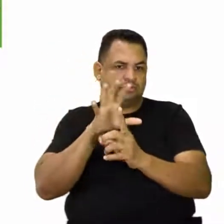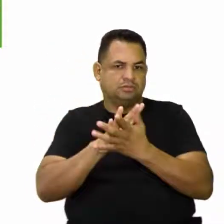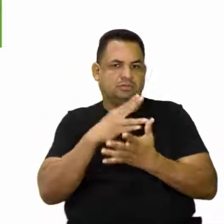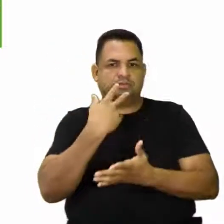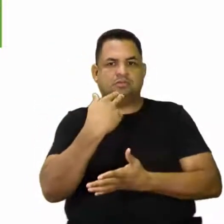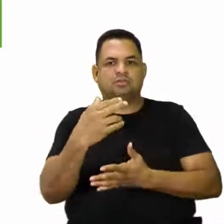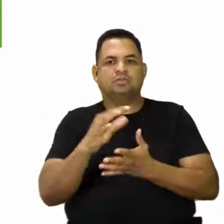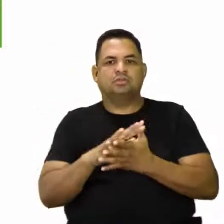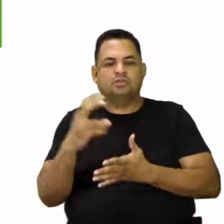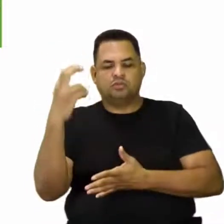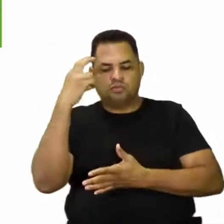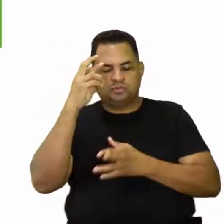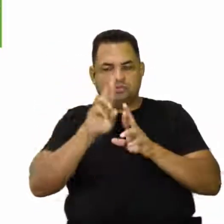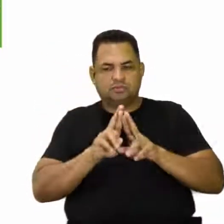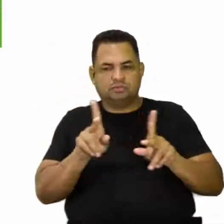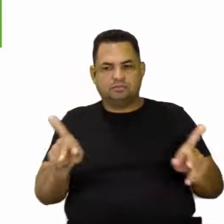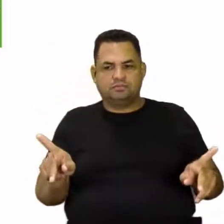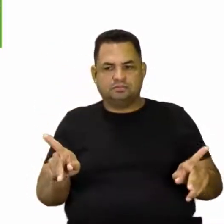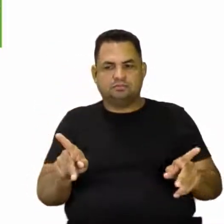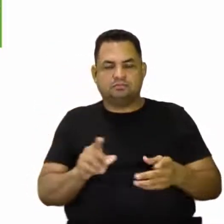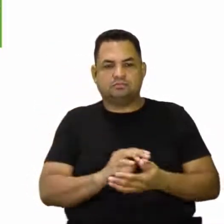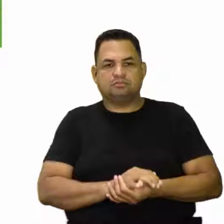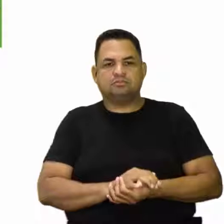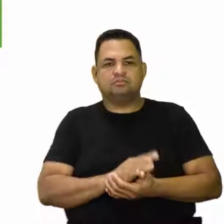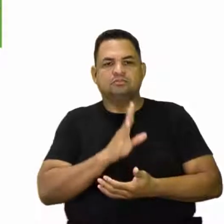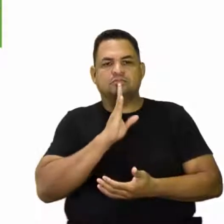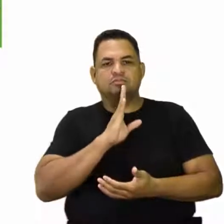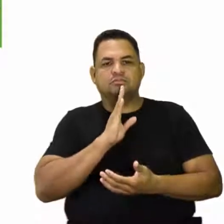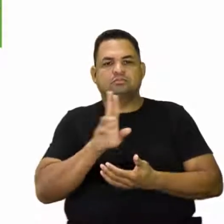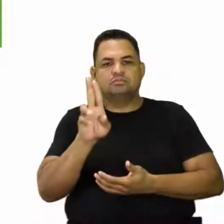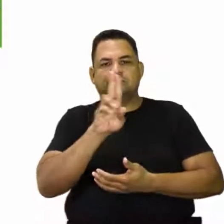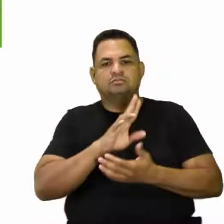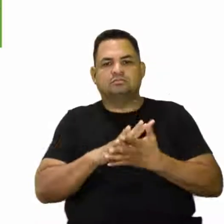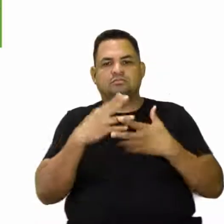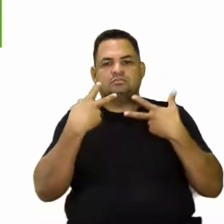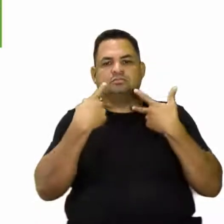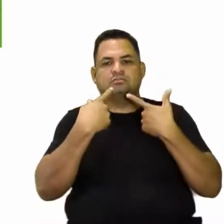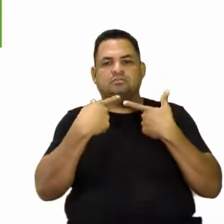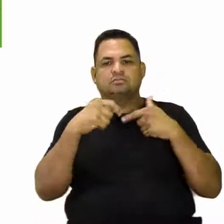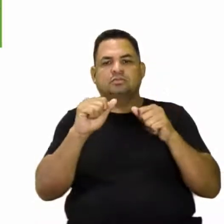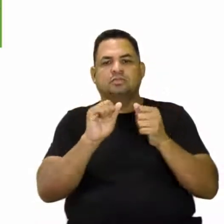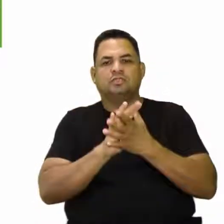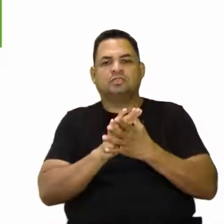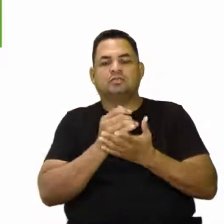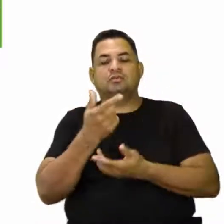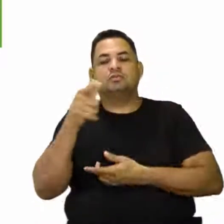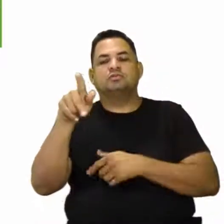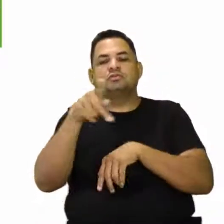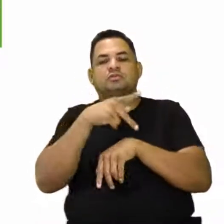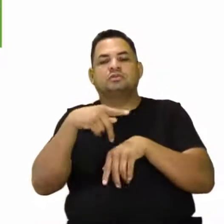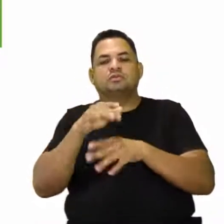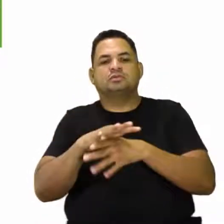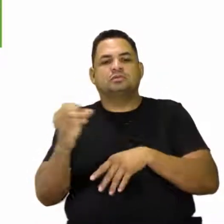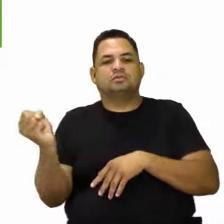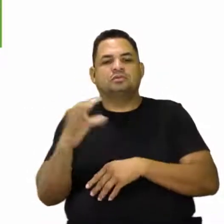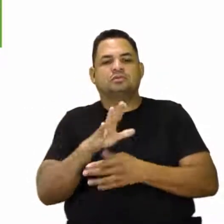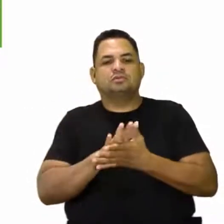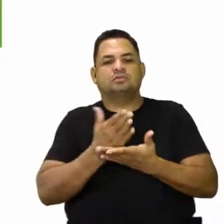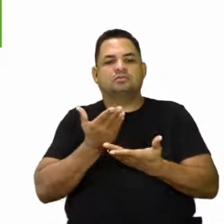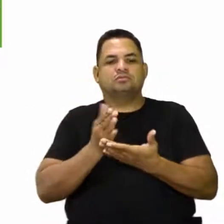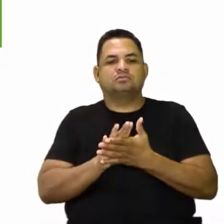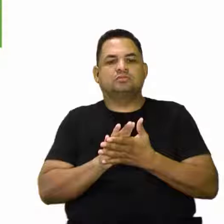em línguas e culturas distintas. Conhecer e usar as línguas estrangeiras modernas como instrumento de